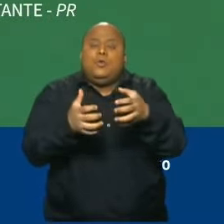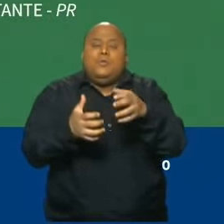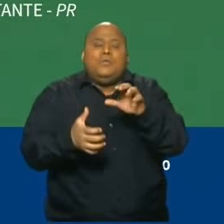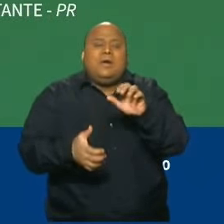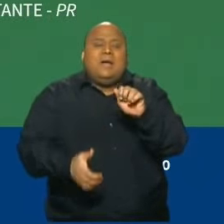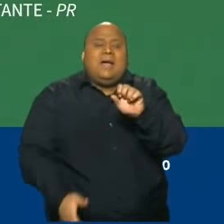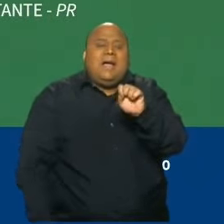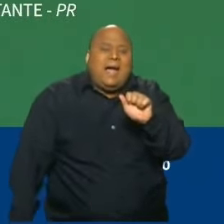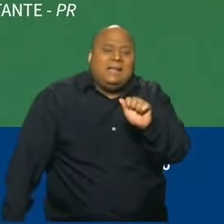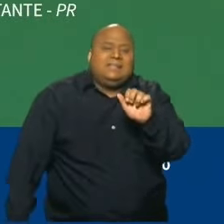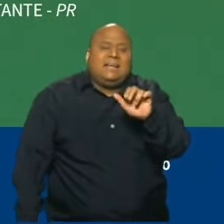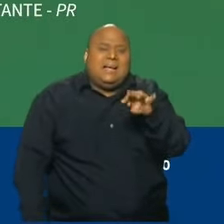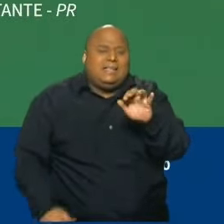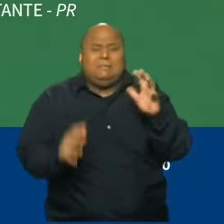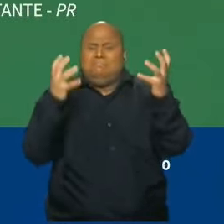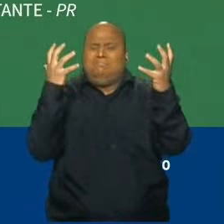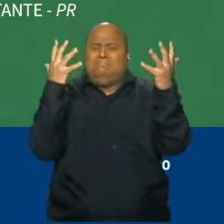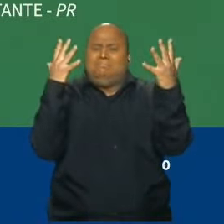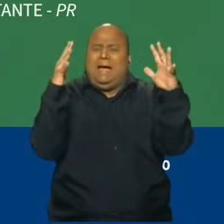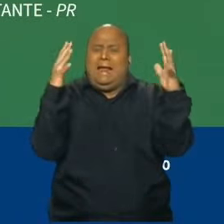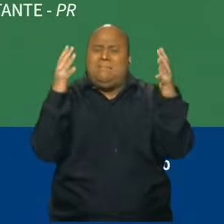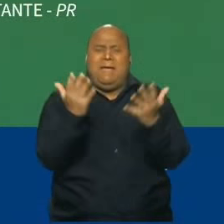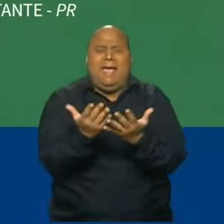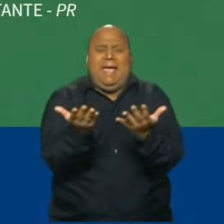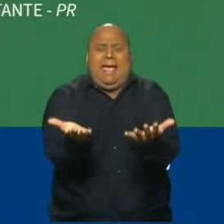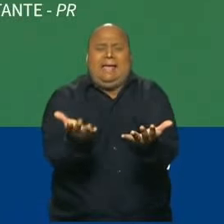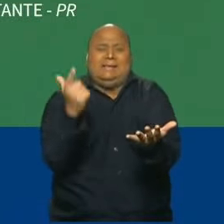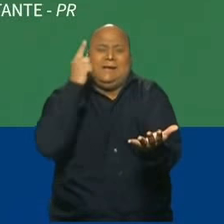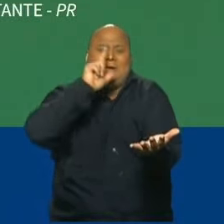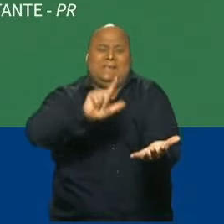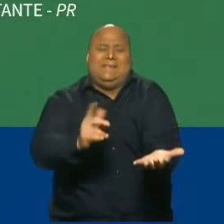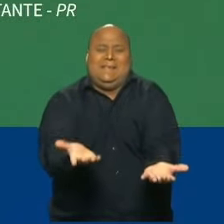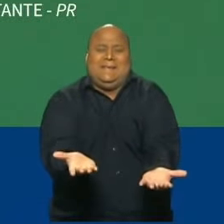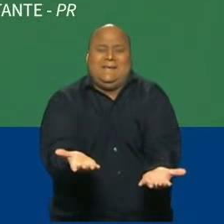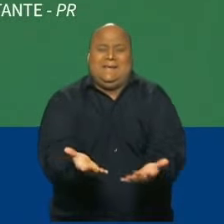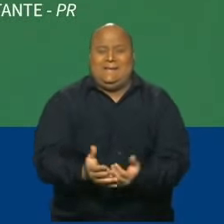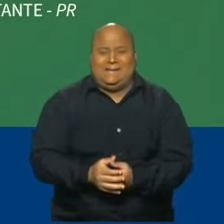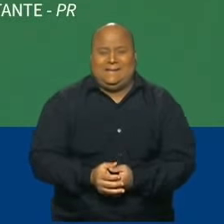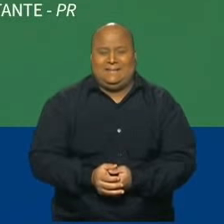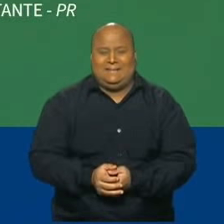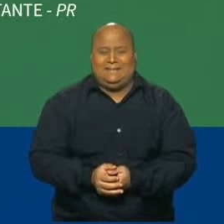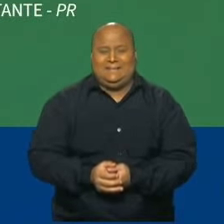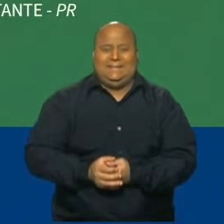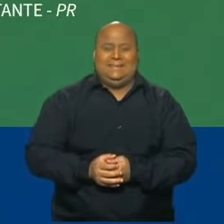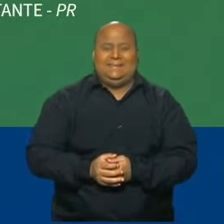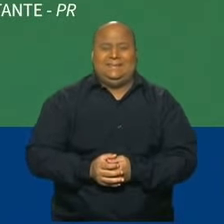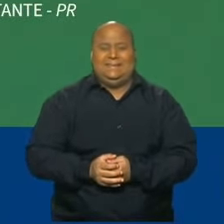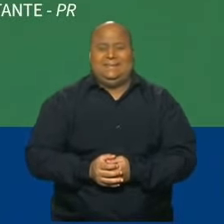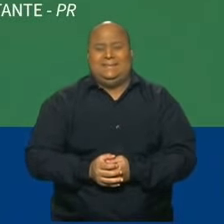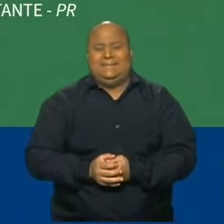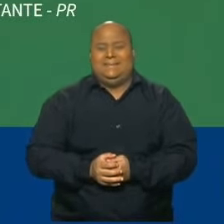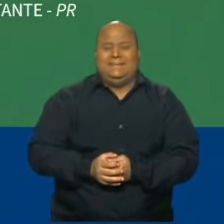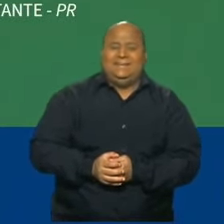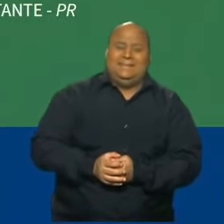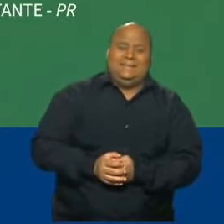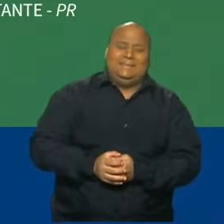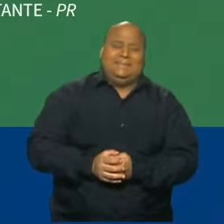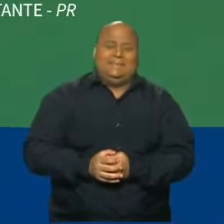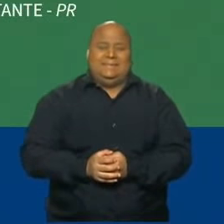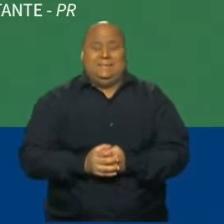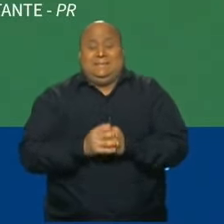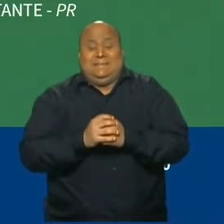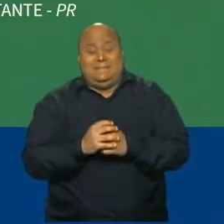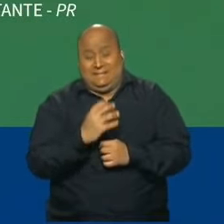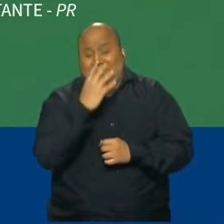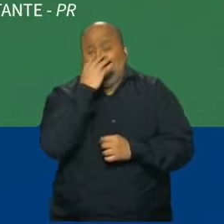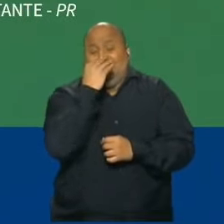Cantante. Parabéns! Que legal, parabéns pra vocês, demais, mais um tempo que eu tô pegando o avião.